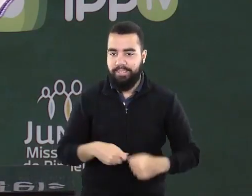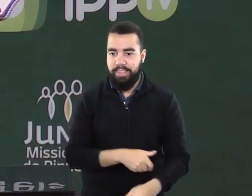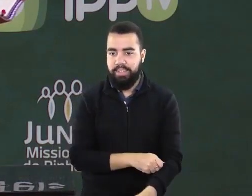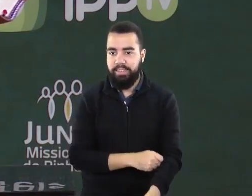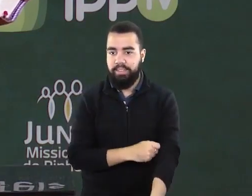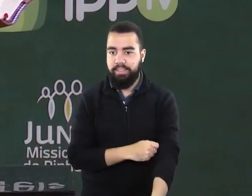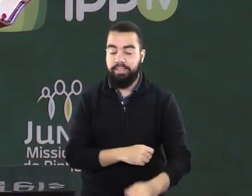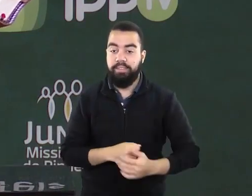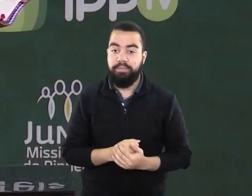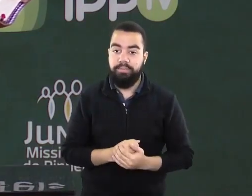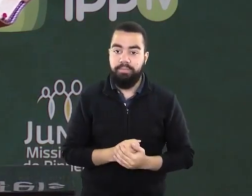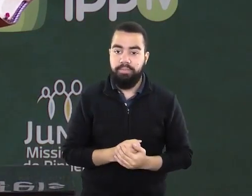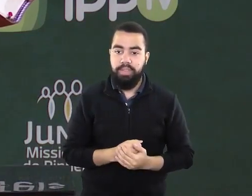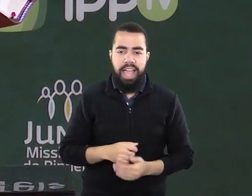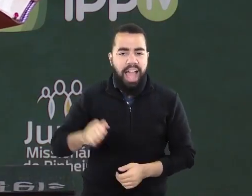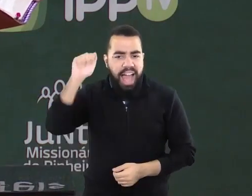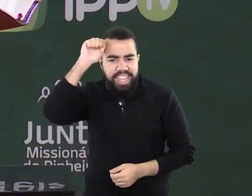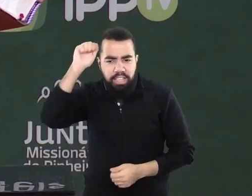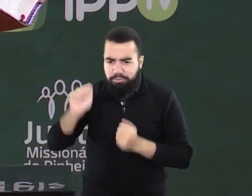Deus quem